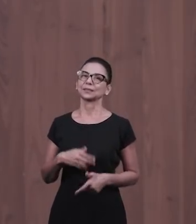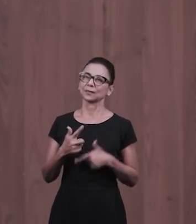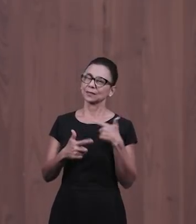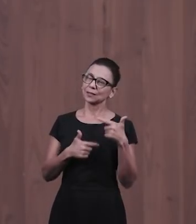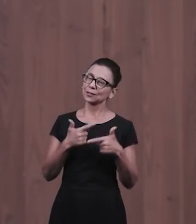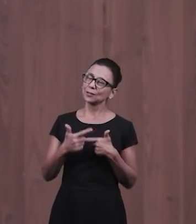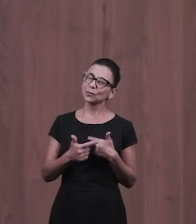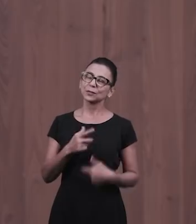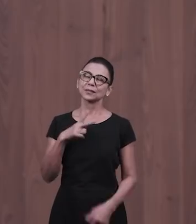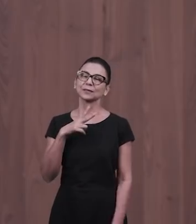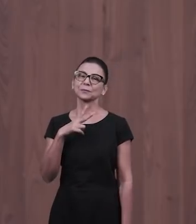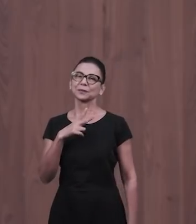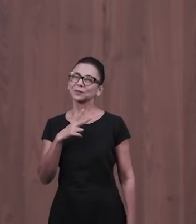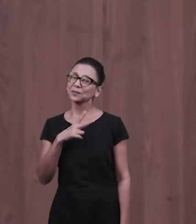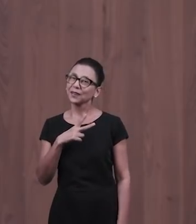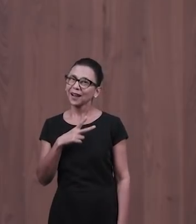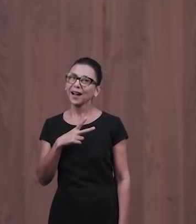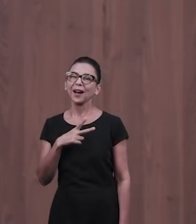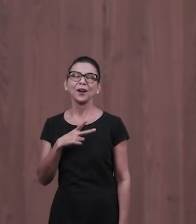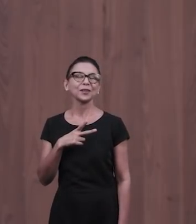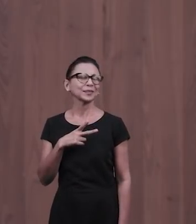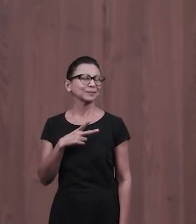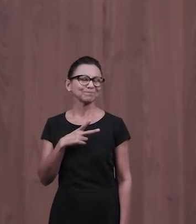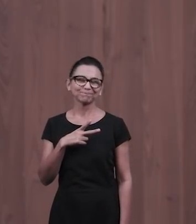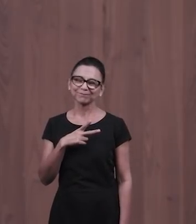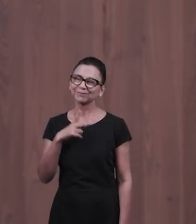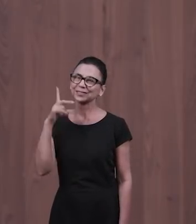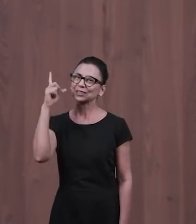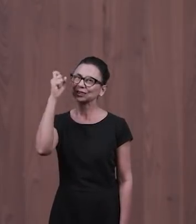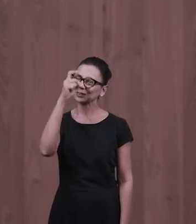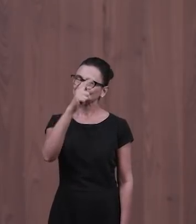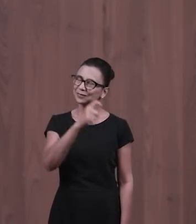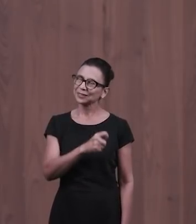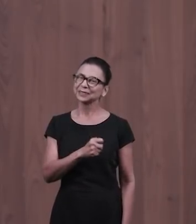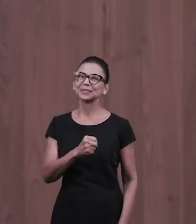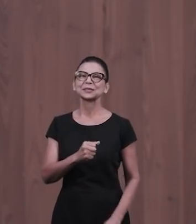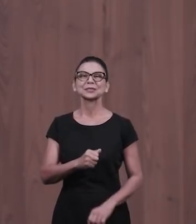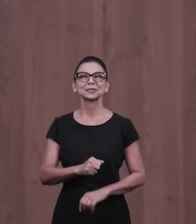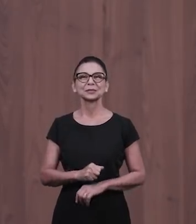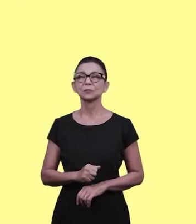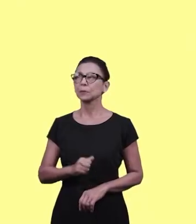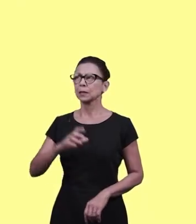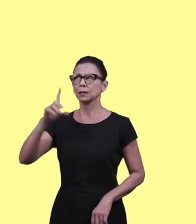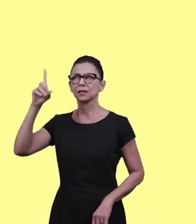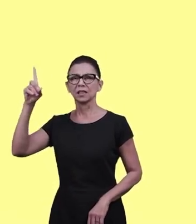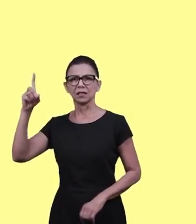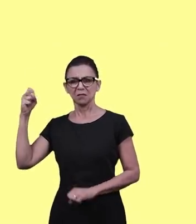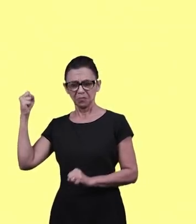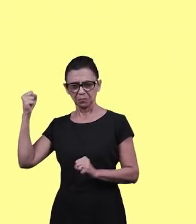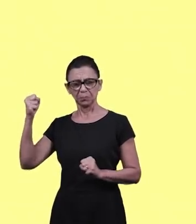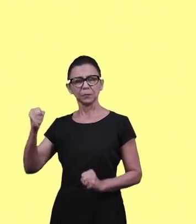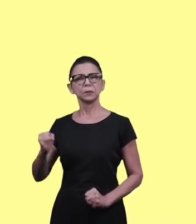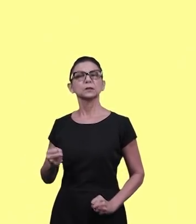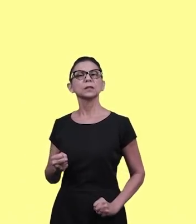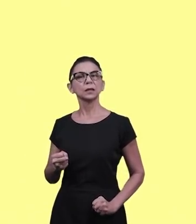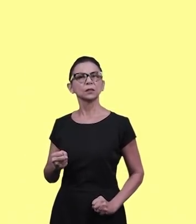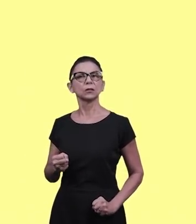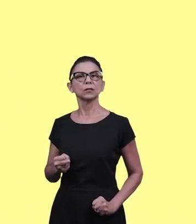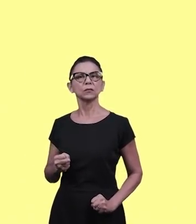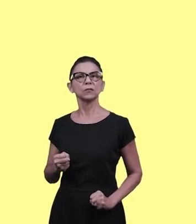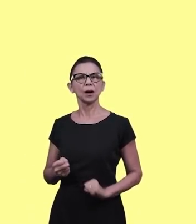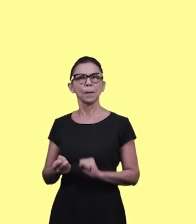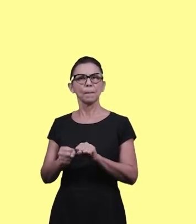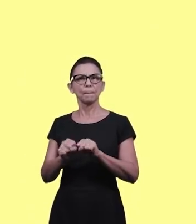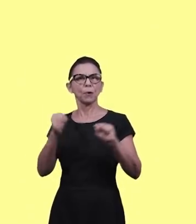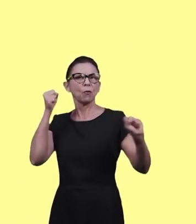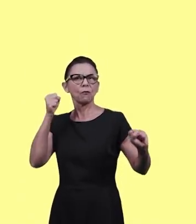que nós não conseguimos superar, mas o Senhor é poderoso e o Senhor é o Deus do impossível